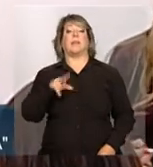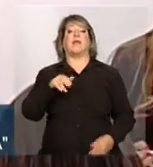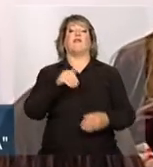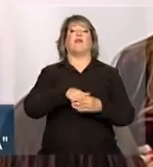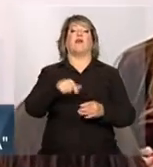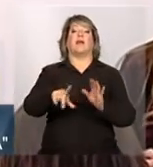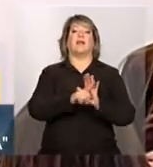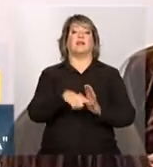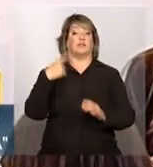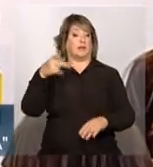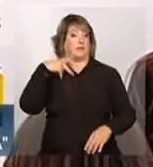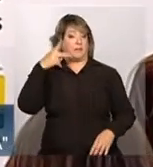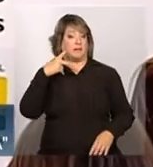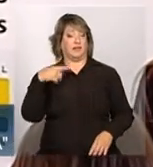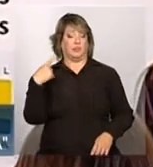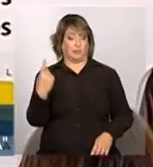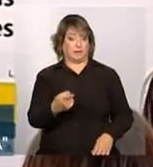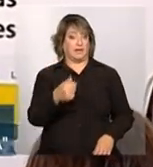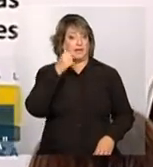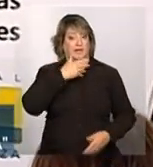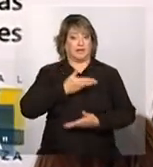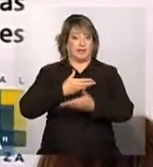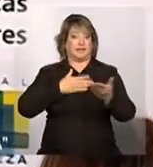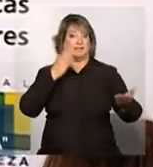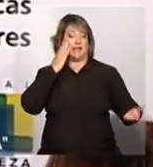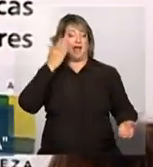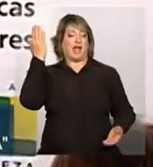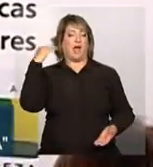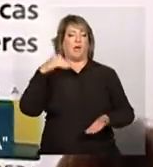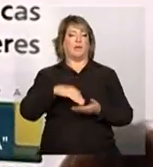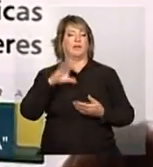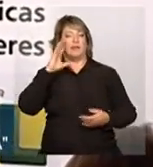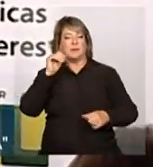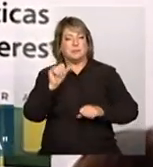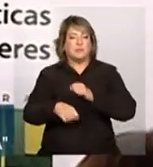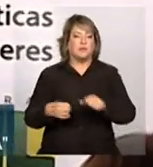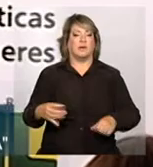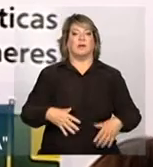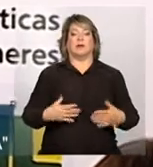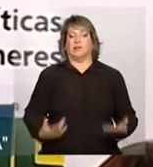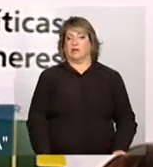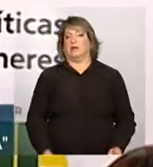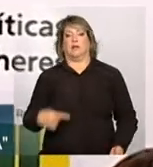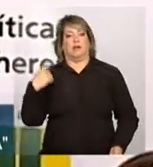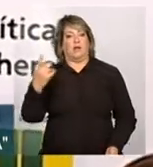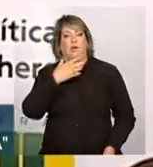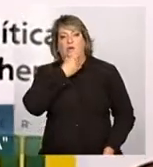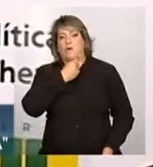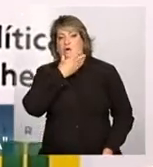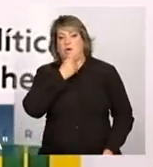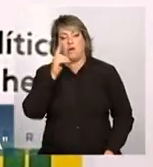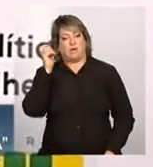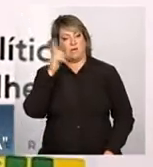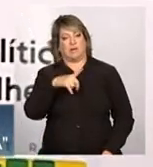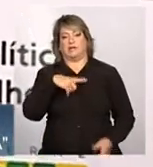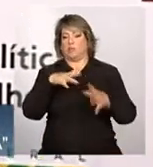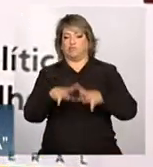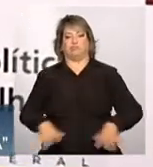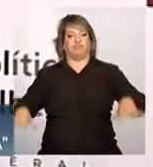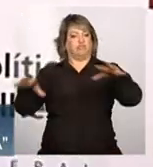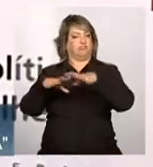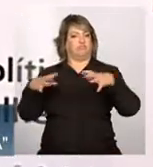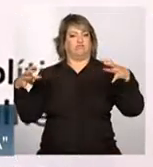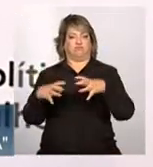As companheiras mulheres sabem como foi aquela confusão na última tentativa de reforma. Então, os homens têm uma hegemonia no controle